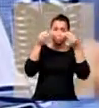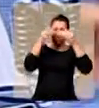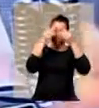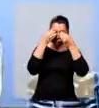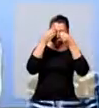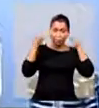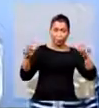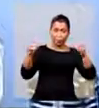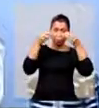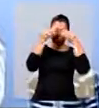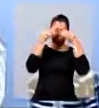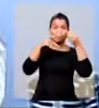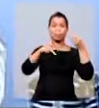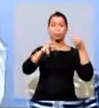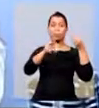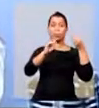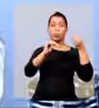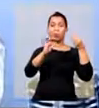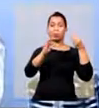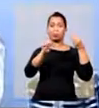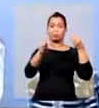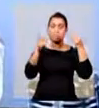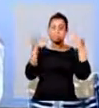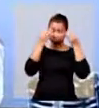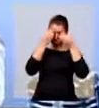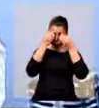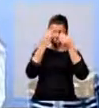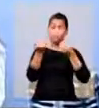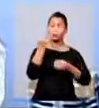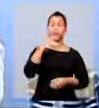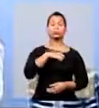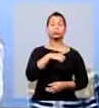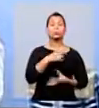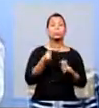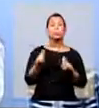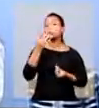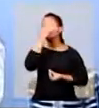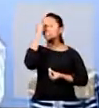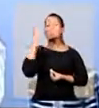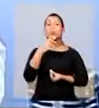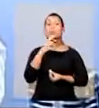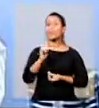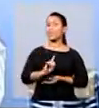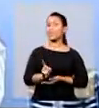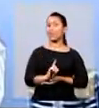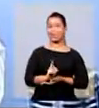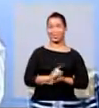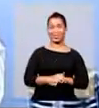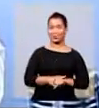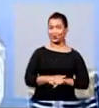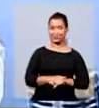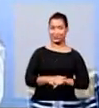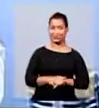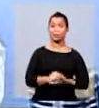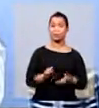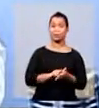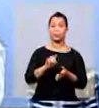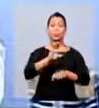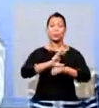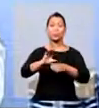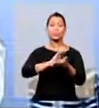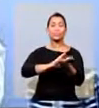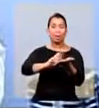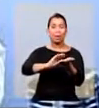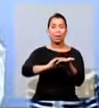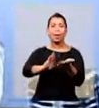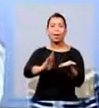e que muitas pessoas não têm nem conhecimento em relação a isso. Curso de Braille, né? Curso em Braille, né? Enfim, e são coisas que a gente